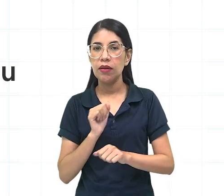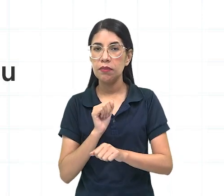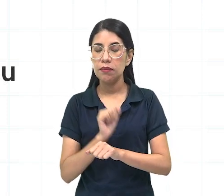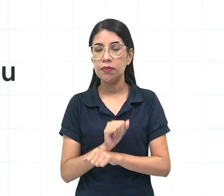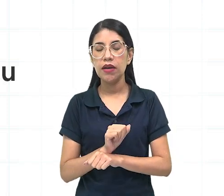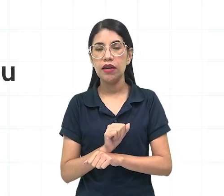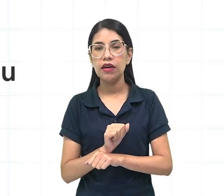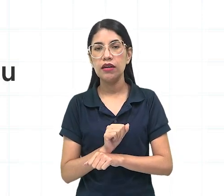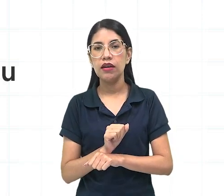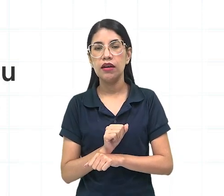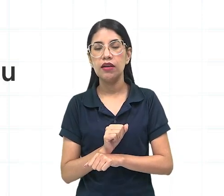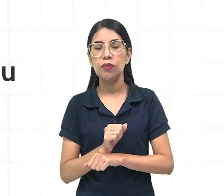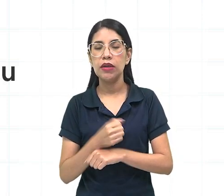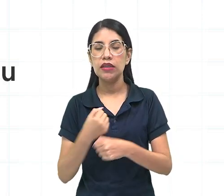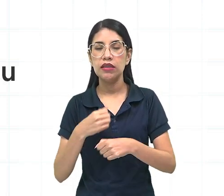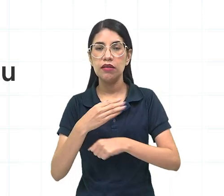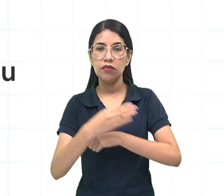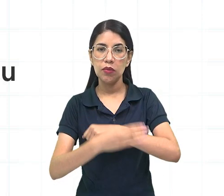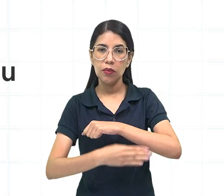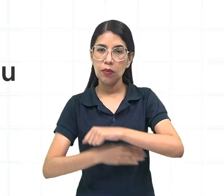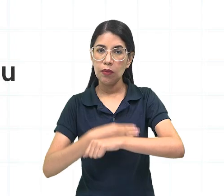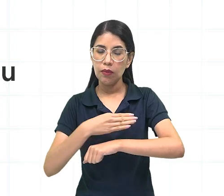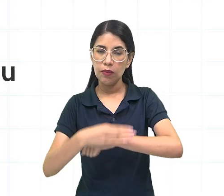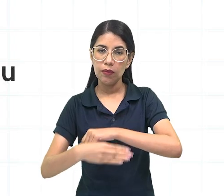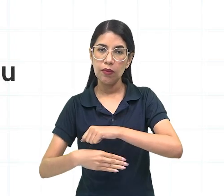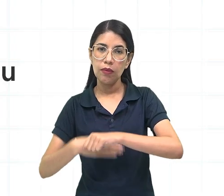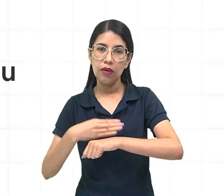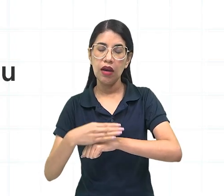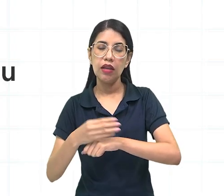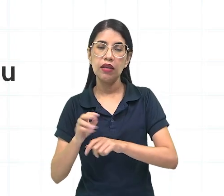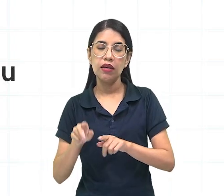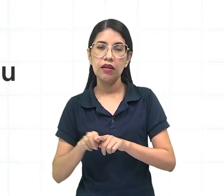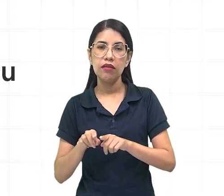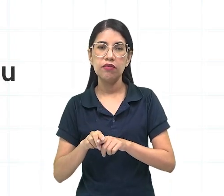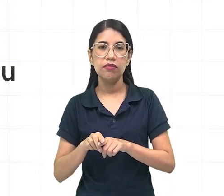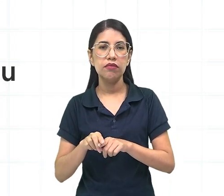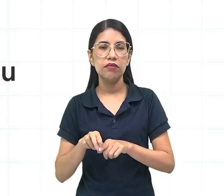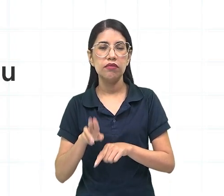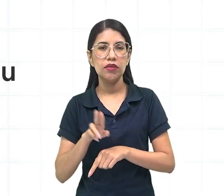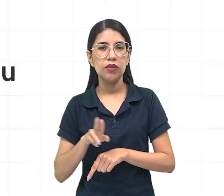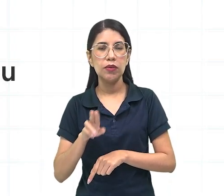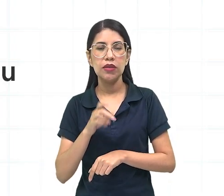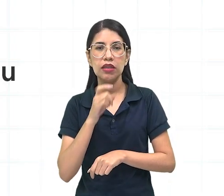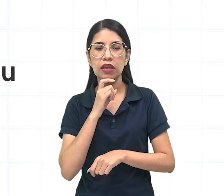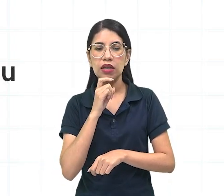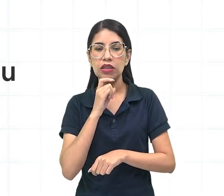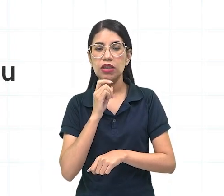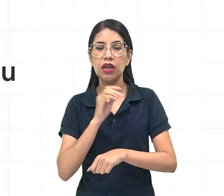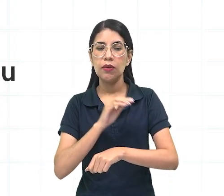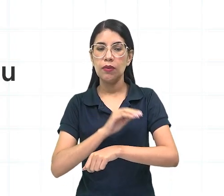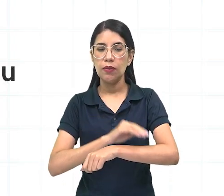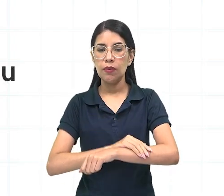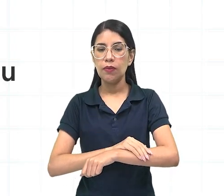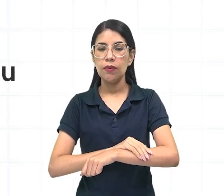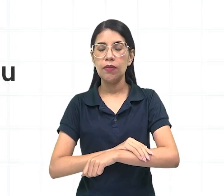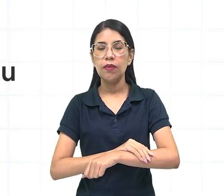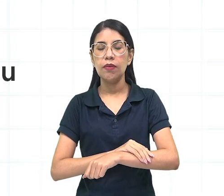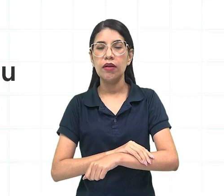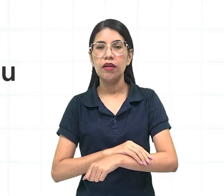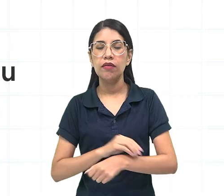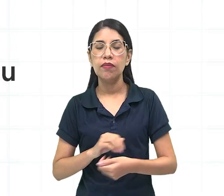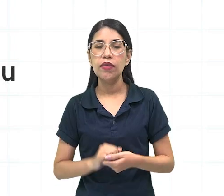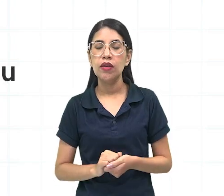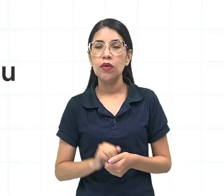está afetada lá. Você tem que aplicar gelo e imobilizar essa área,